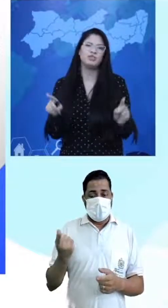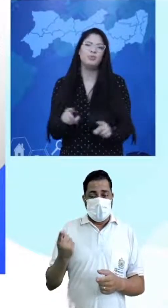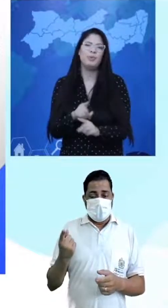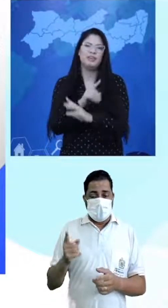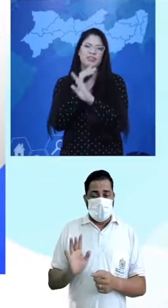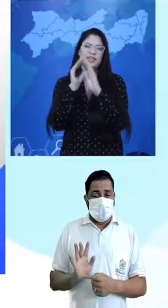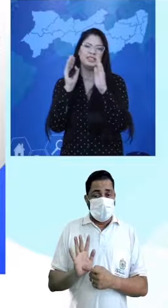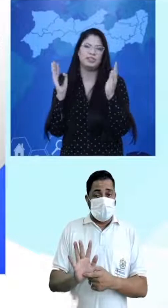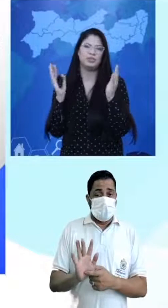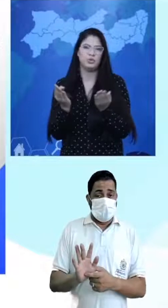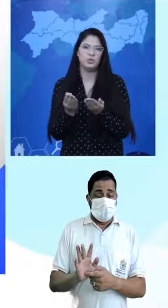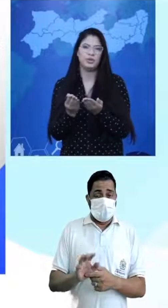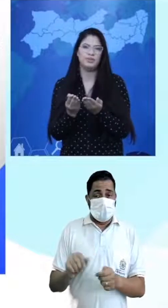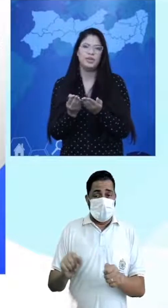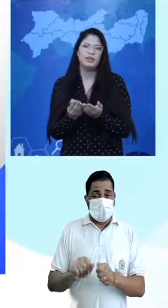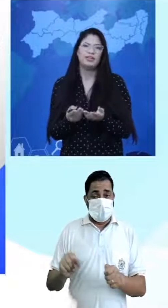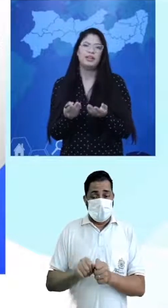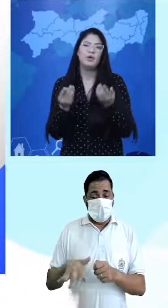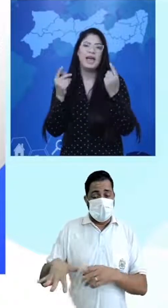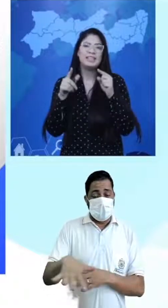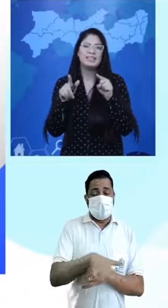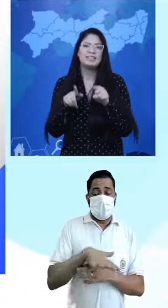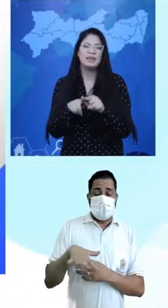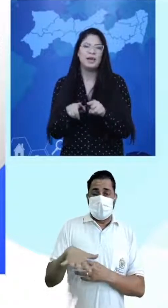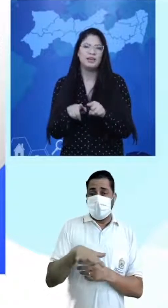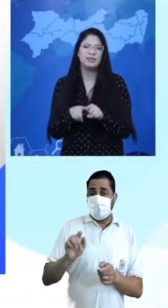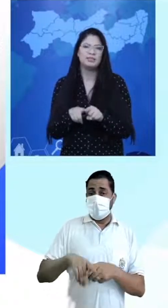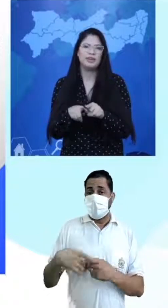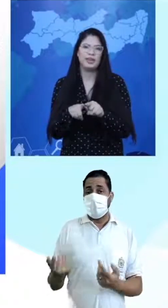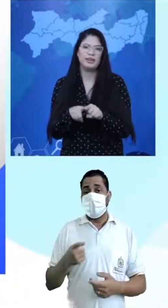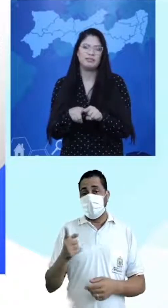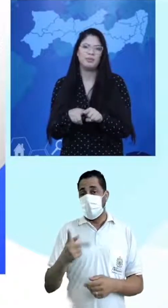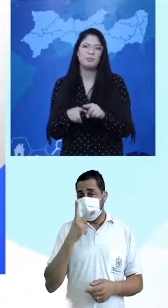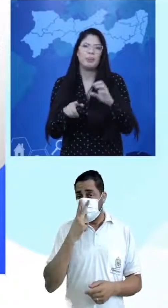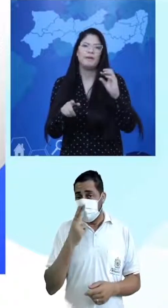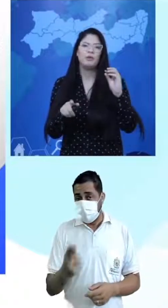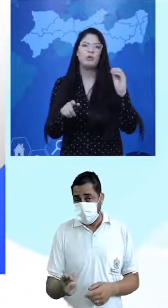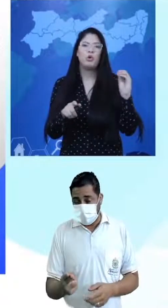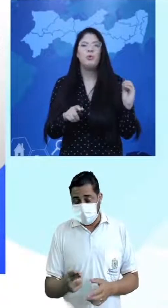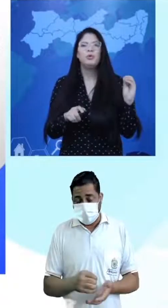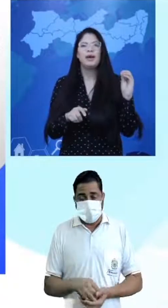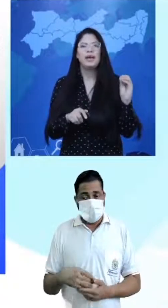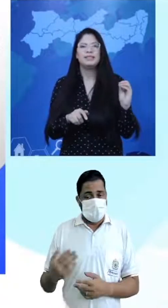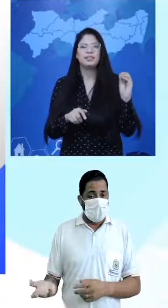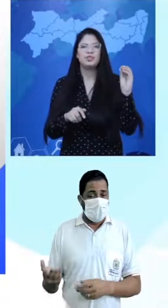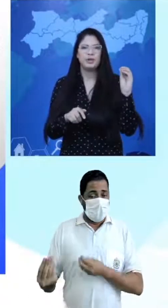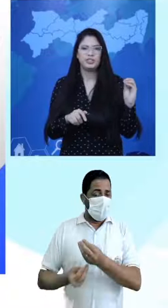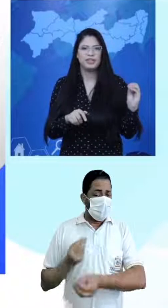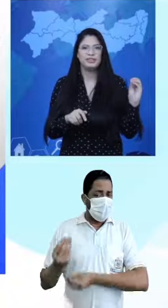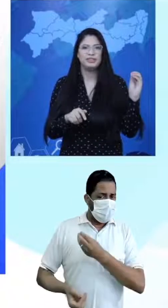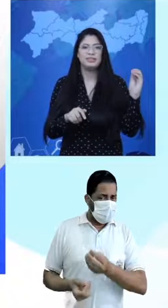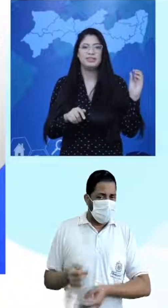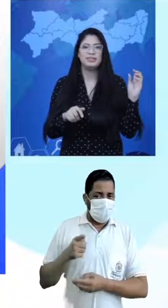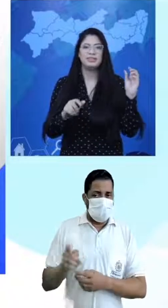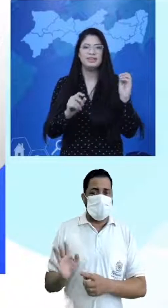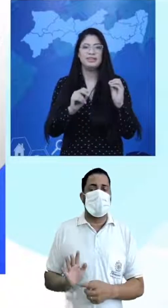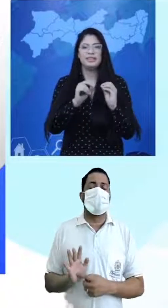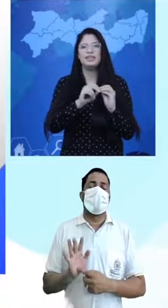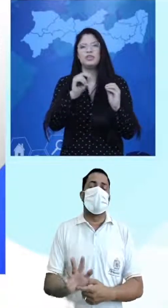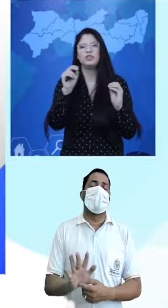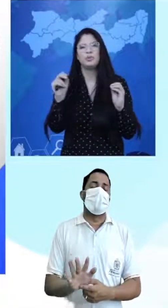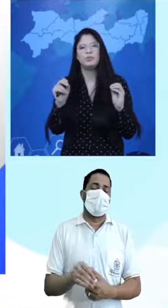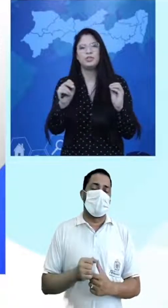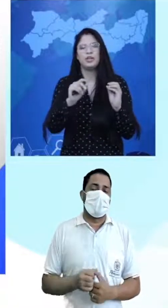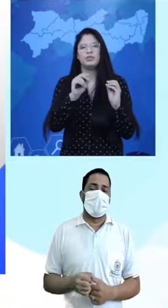aquela superfície do cone. Então, essa semelhança entre como essas projetantes